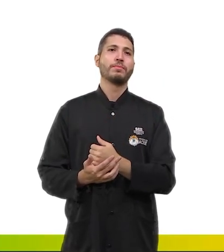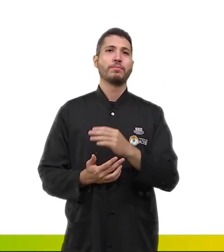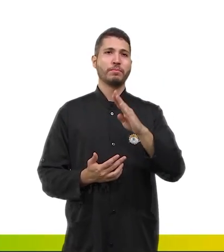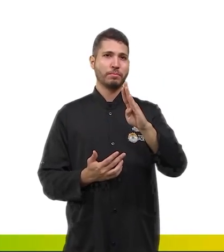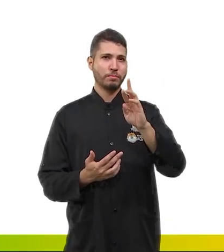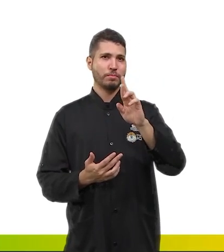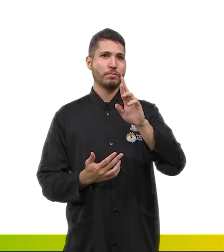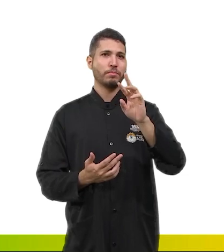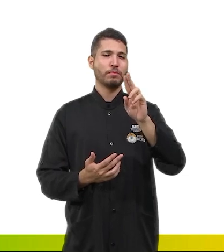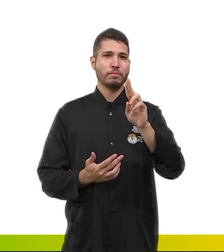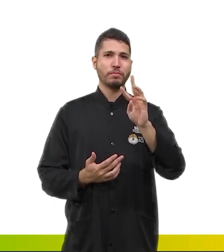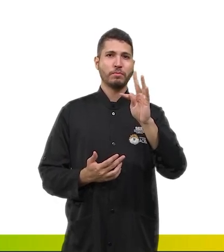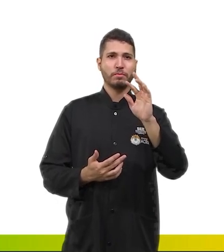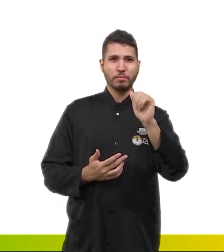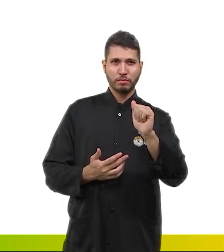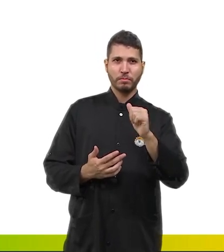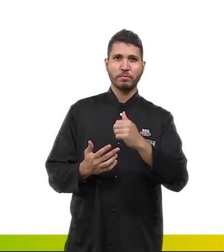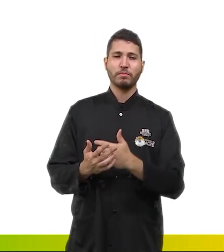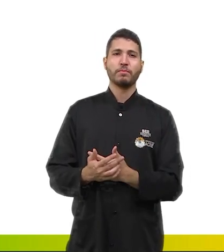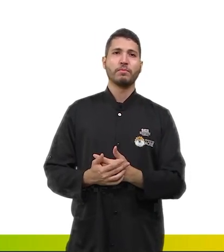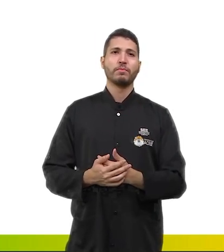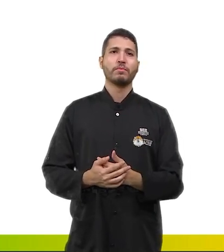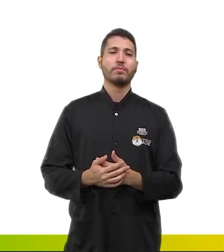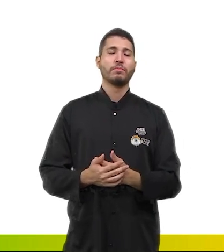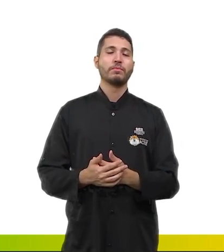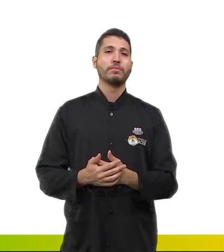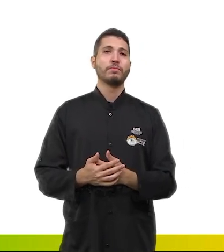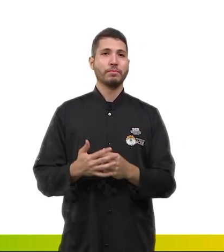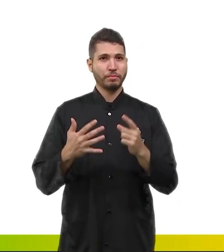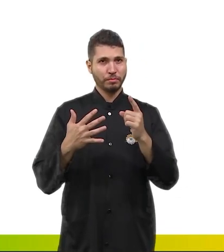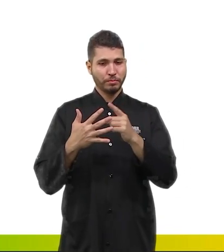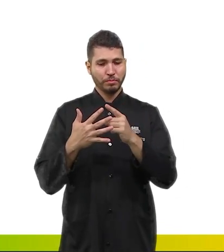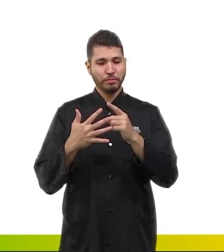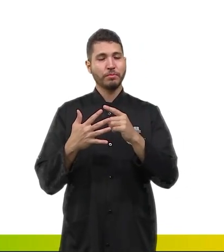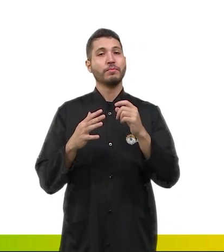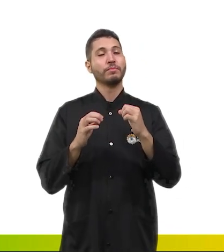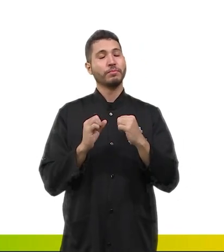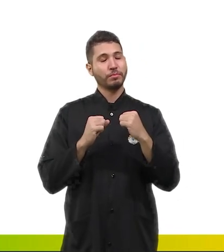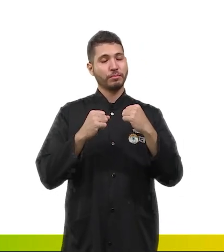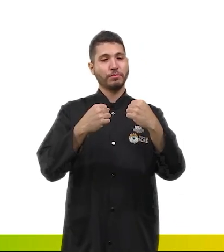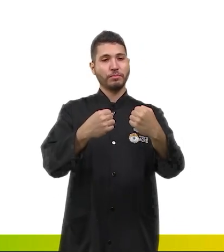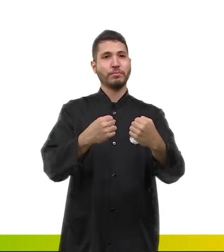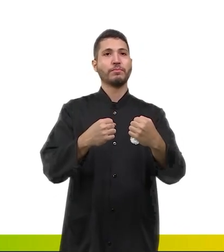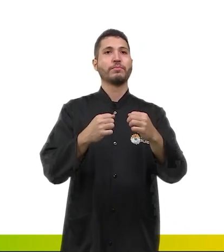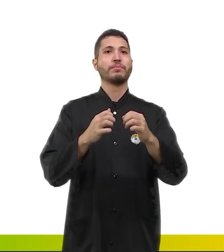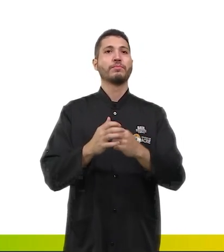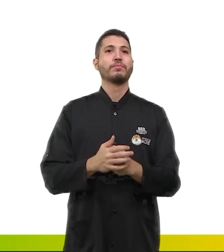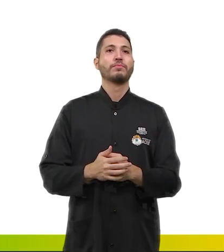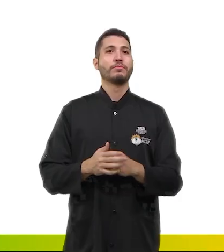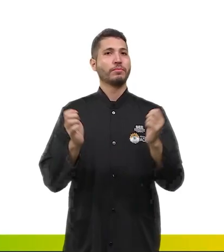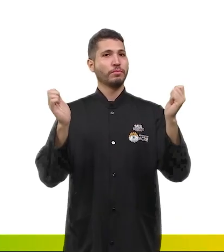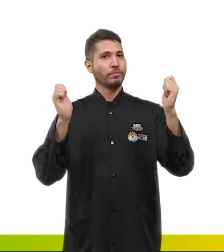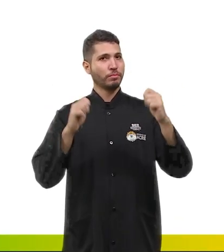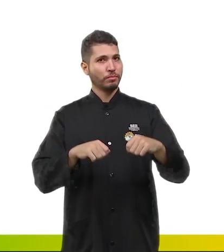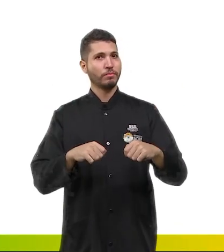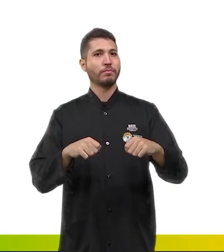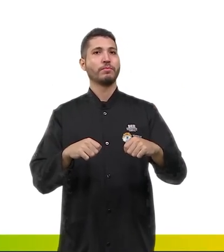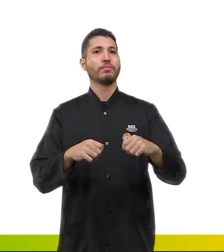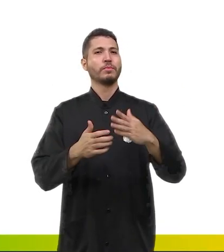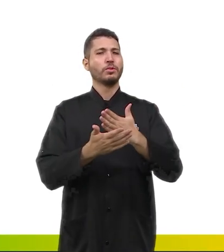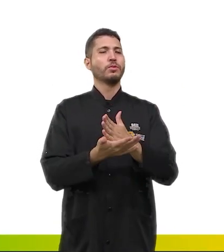força. E aqui já temos o aspecto da resistência, que é a capacidade de suportar